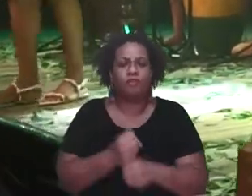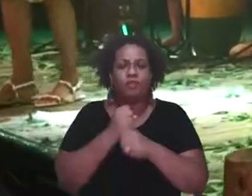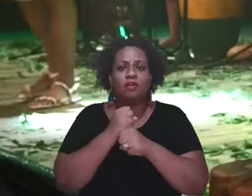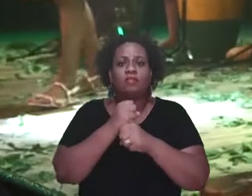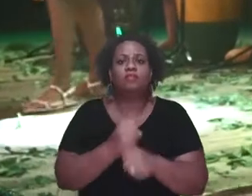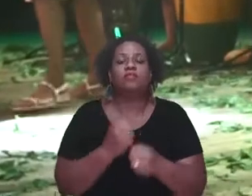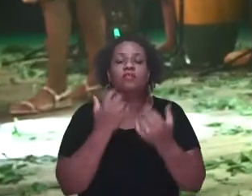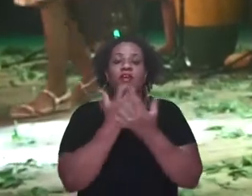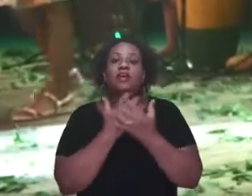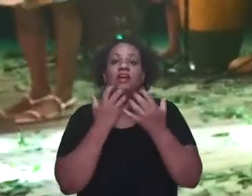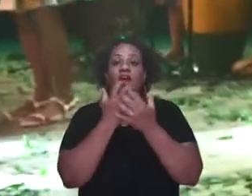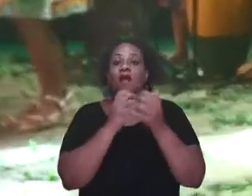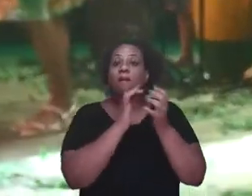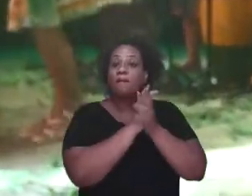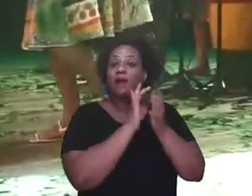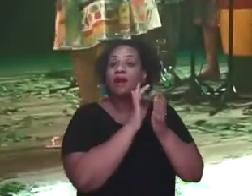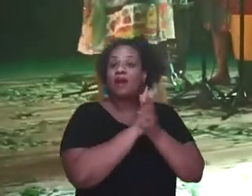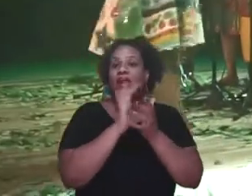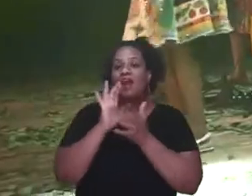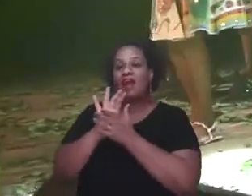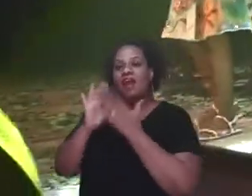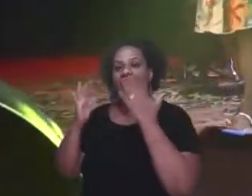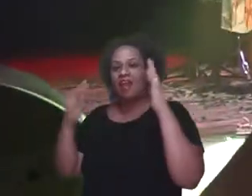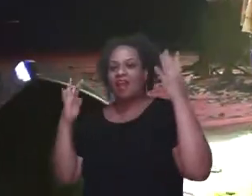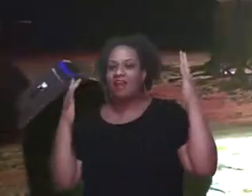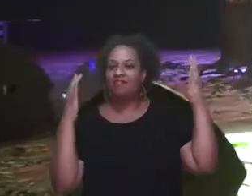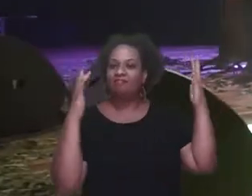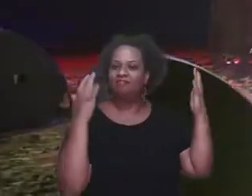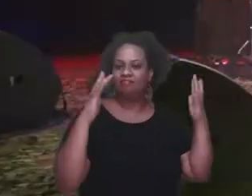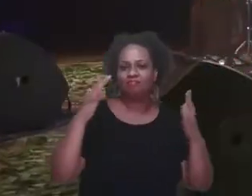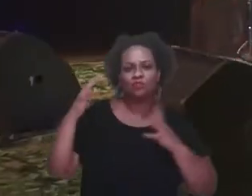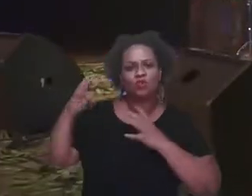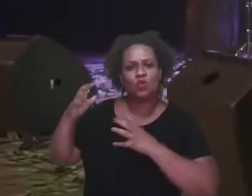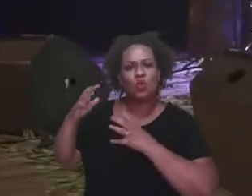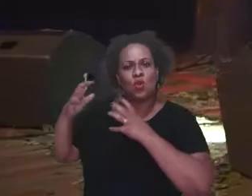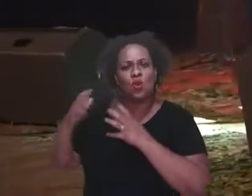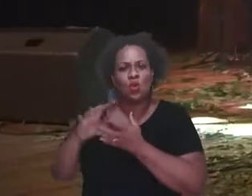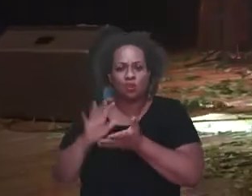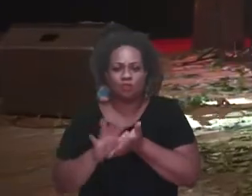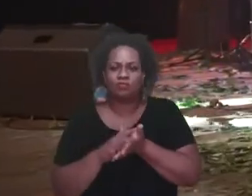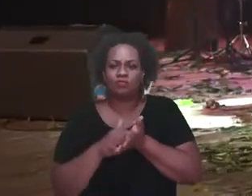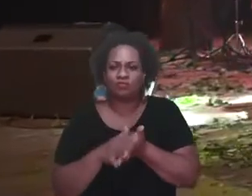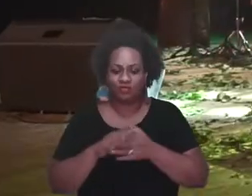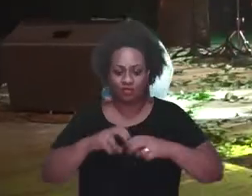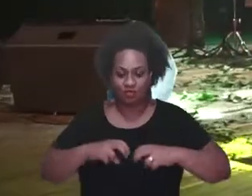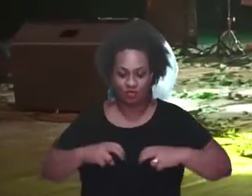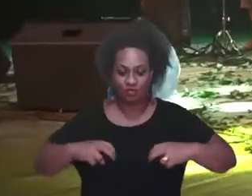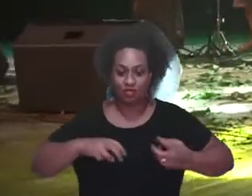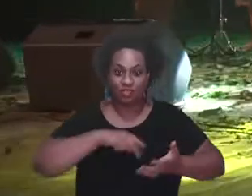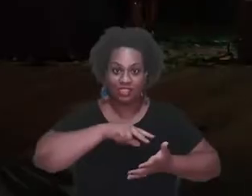e não manda a vó tá fazendo palma da mão Google é de roda música do